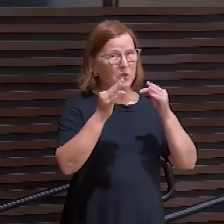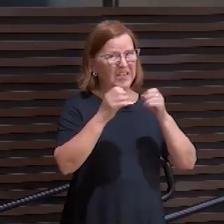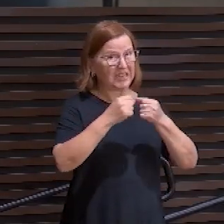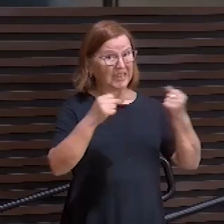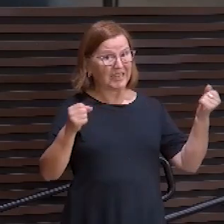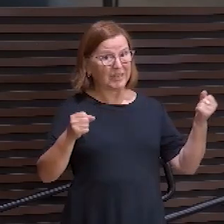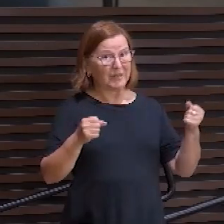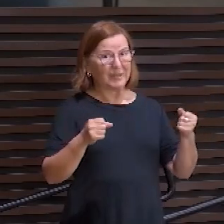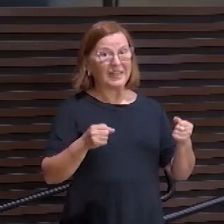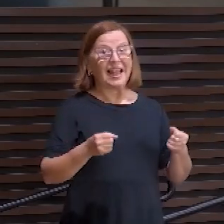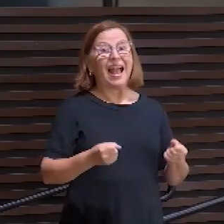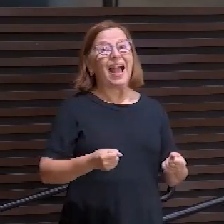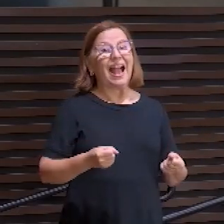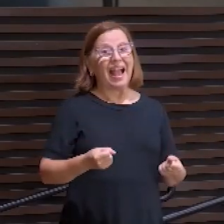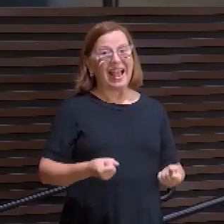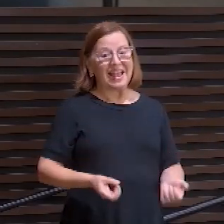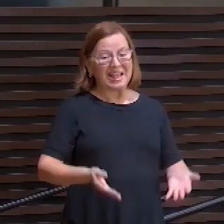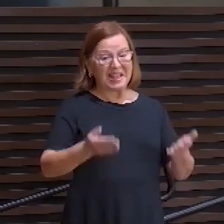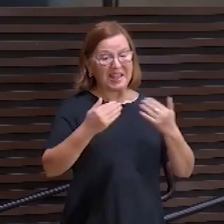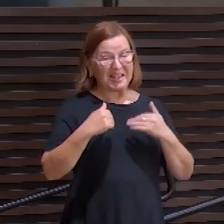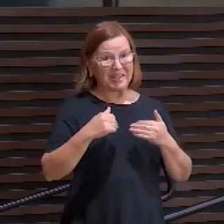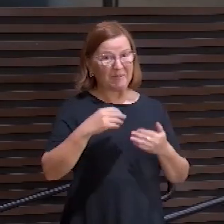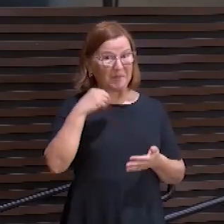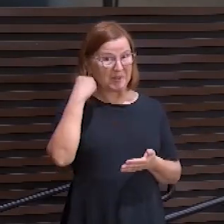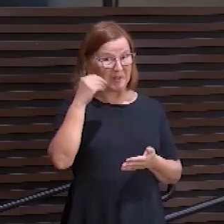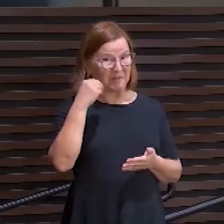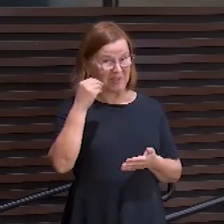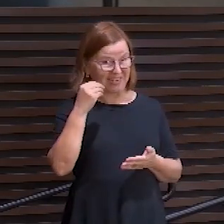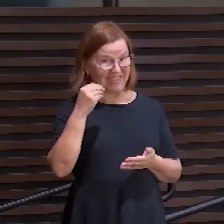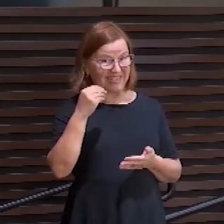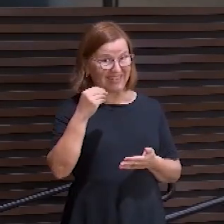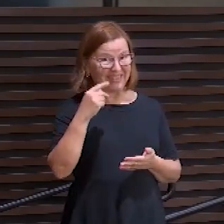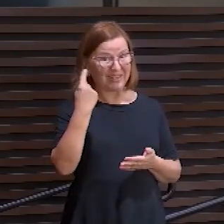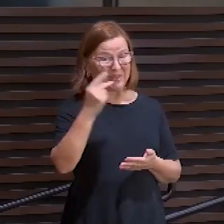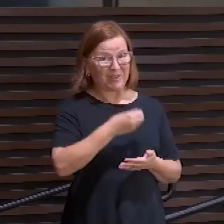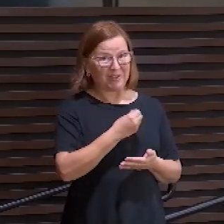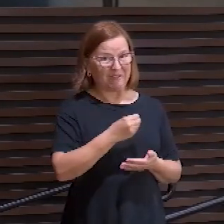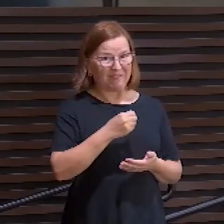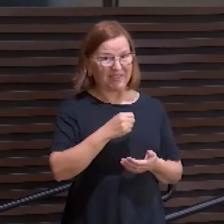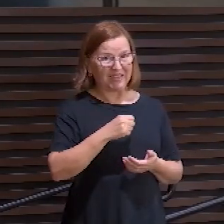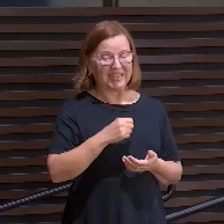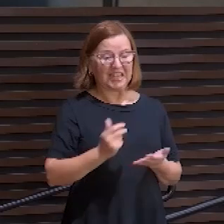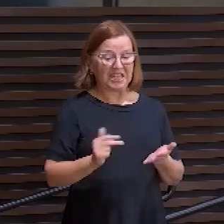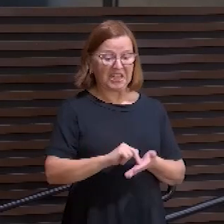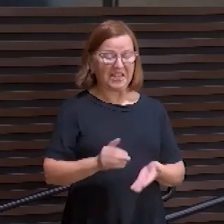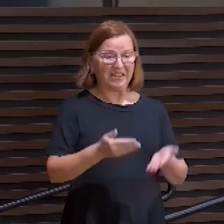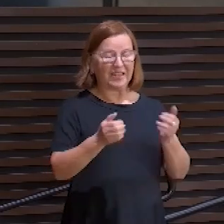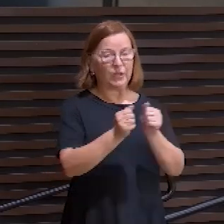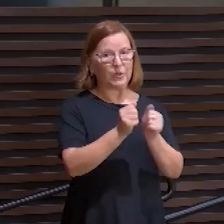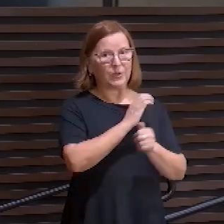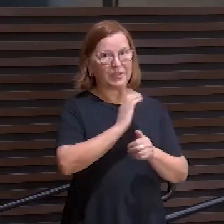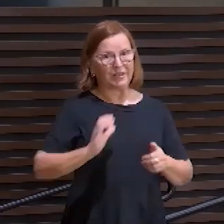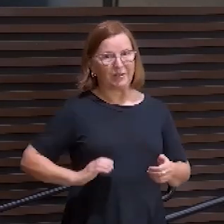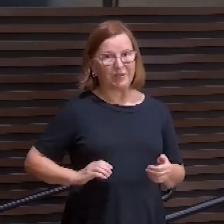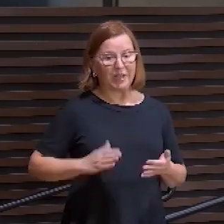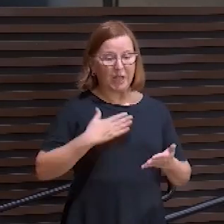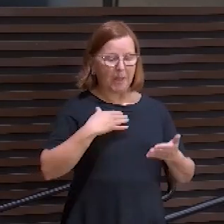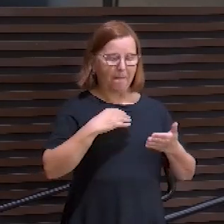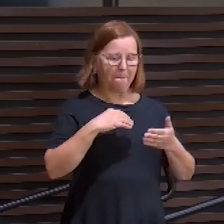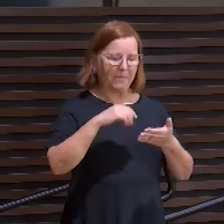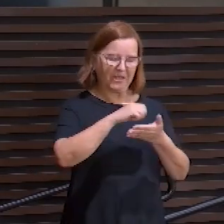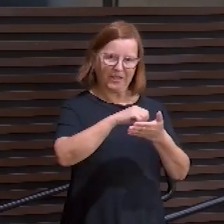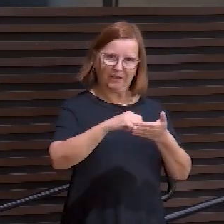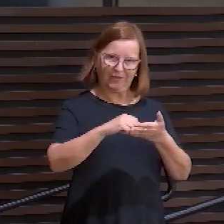uma experiência de sua vida ressuscitada com Cristo. E ela me escreveu assim: querido pastor Glênio,